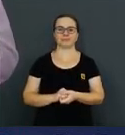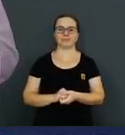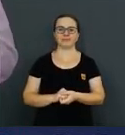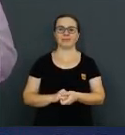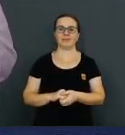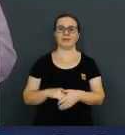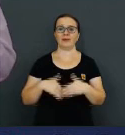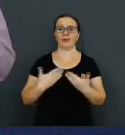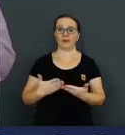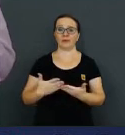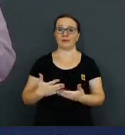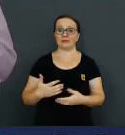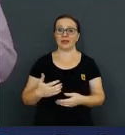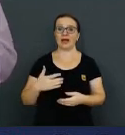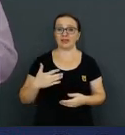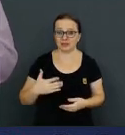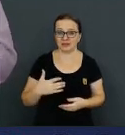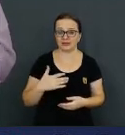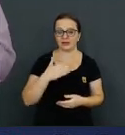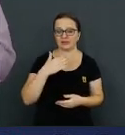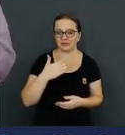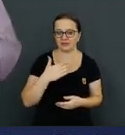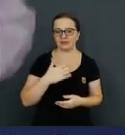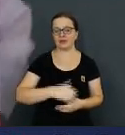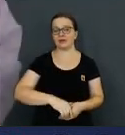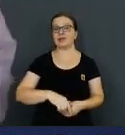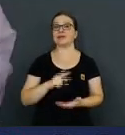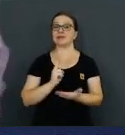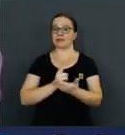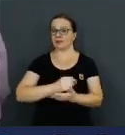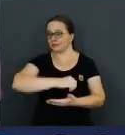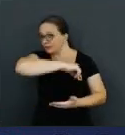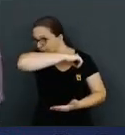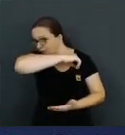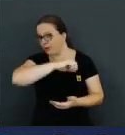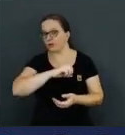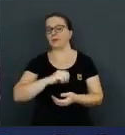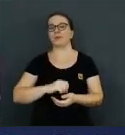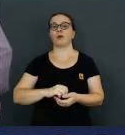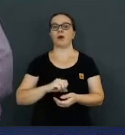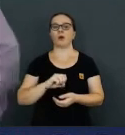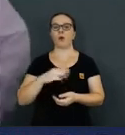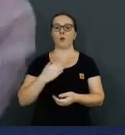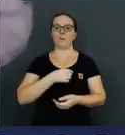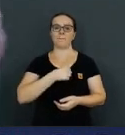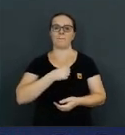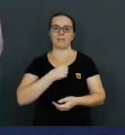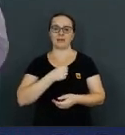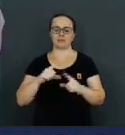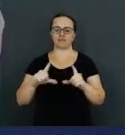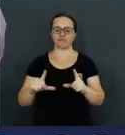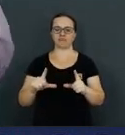Quando você espirrar, faça como que a gente recomenda, espirre ou num lenço, tá? Num